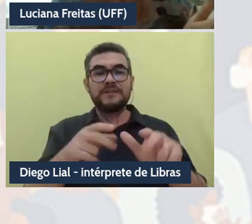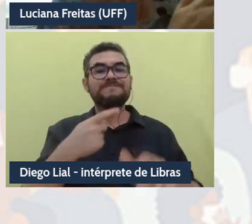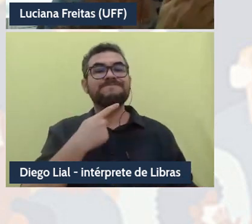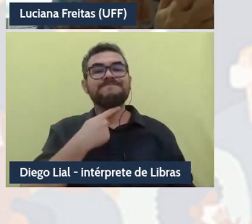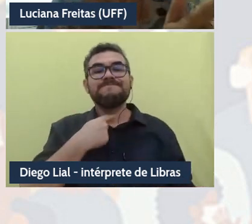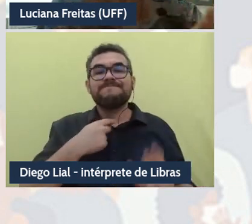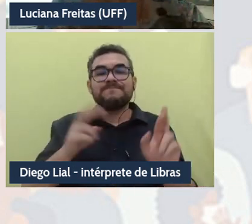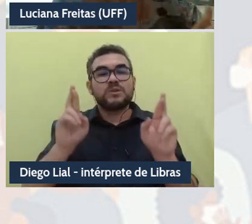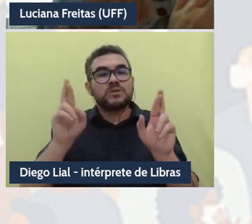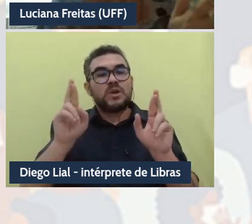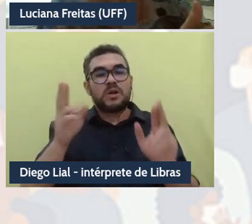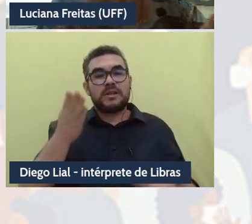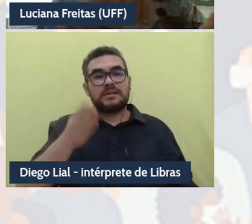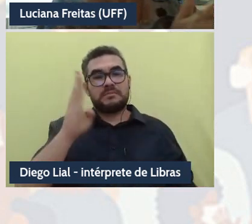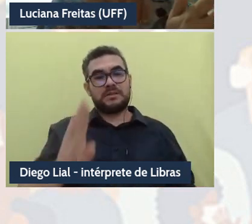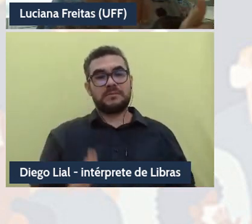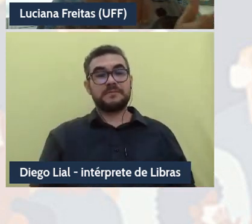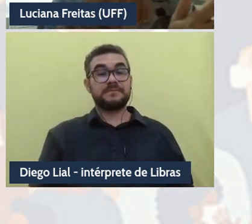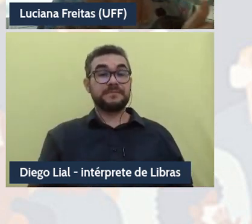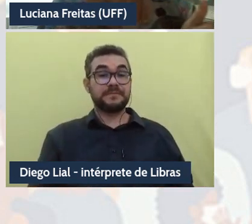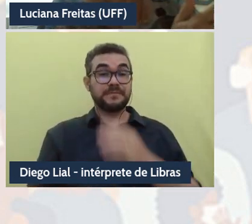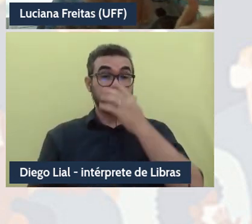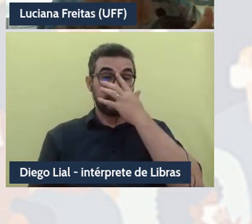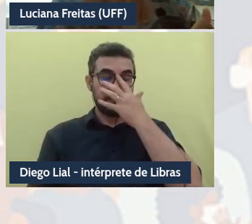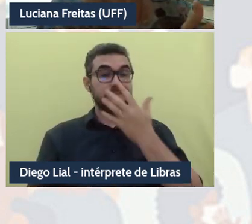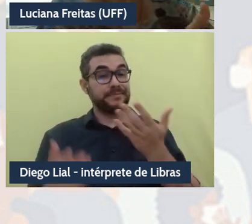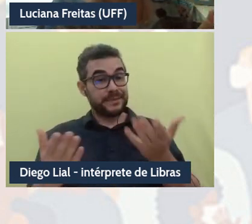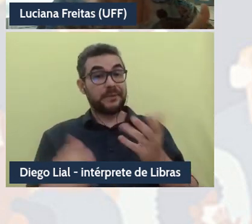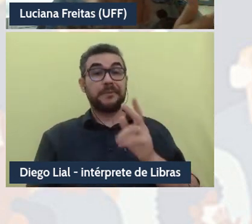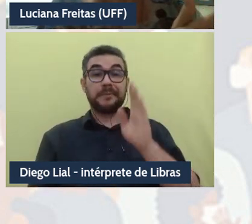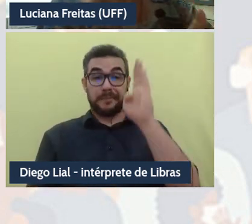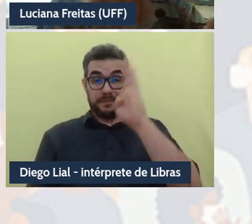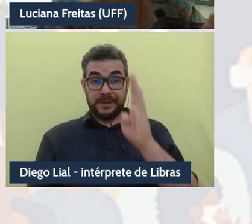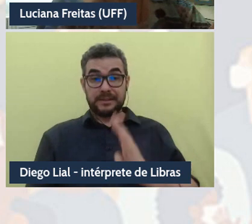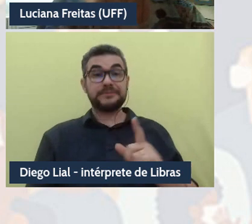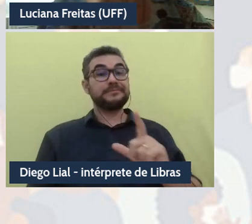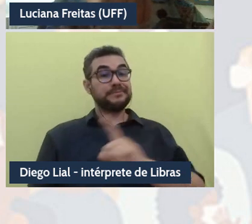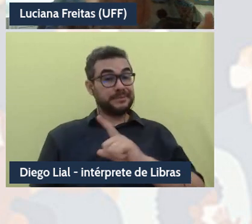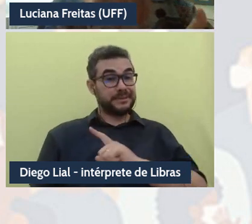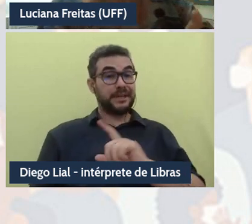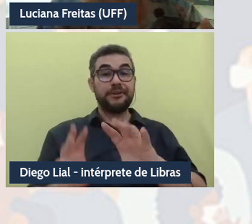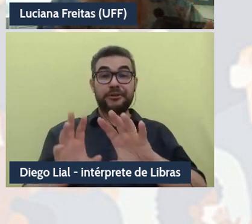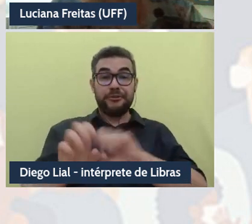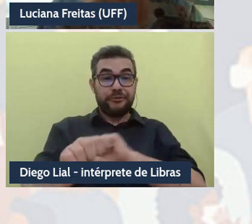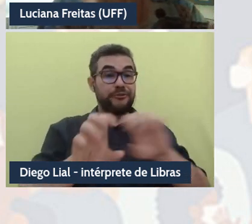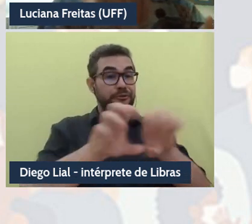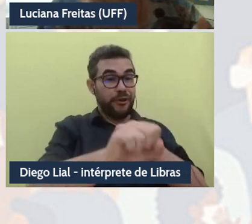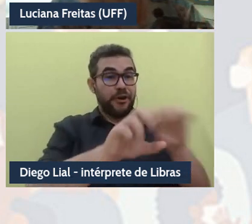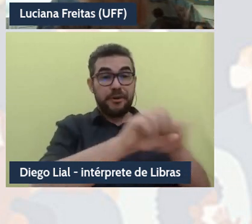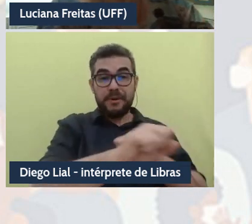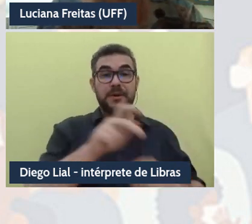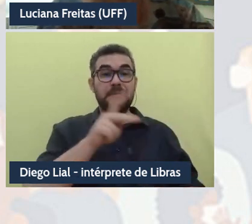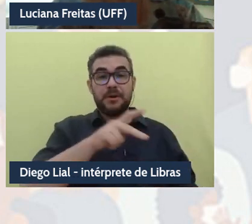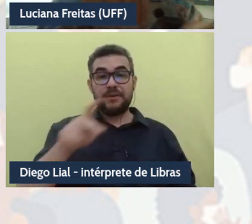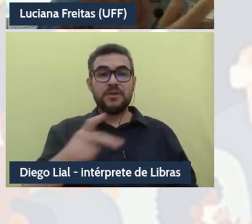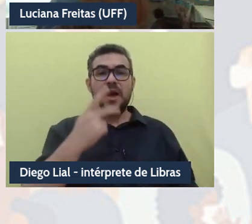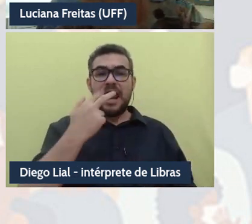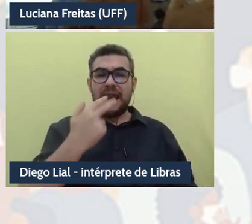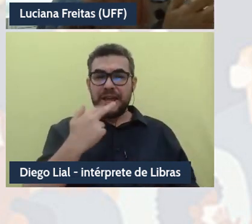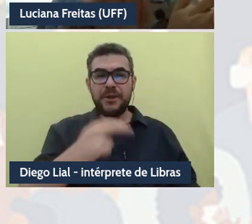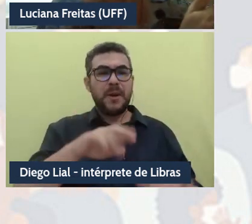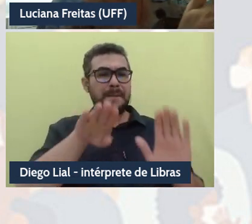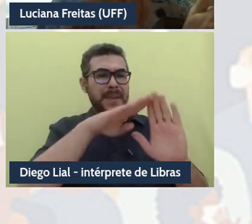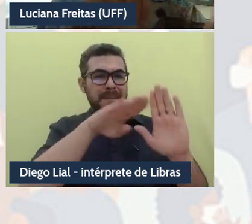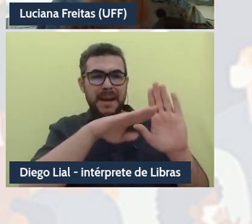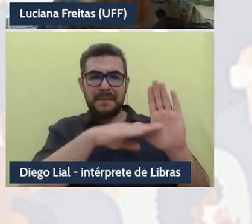isso, o Brasil forma professores de alemão, de árabe, de espanhol, de francês, de hebraico, de italiano, de japonês, de polonês e de russo, né? E tudo isso